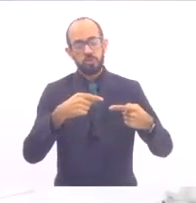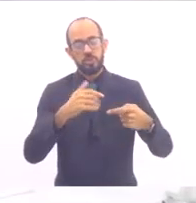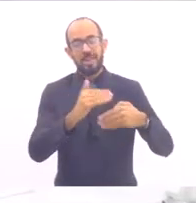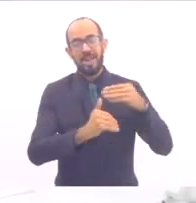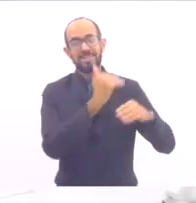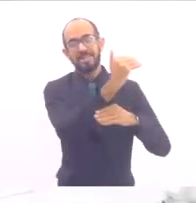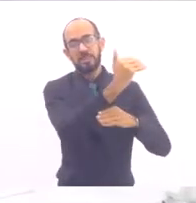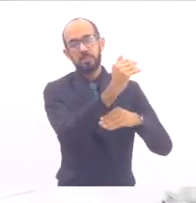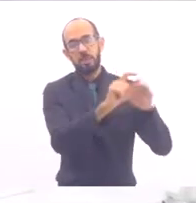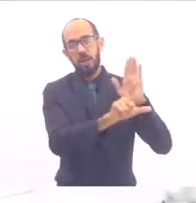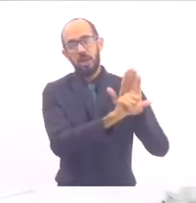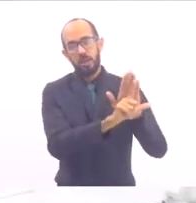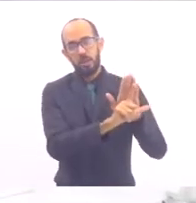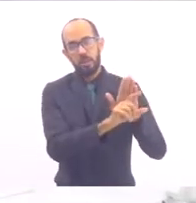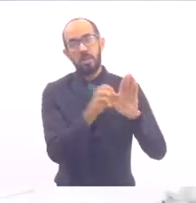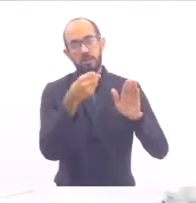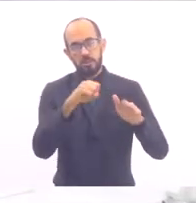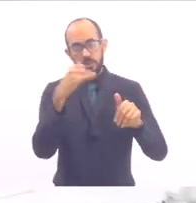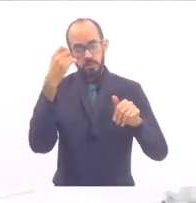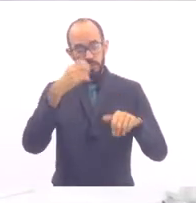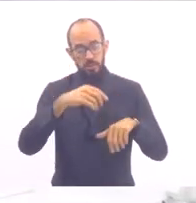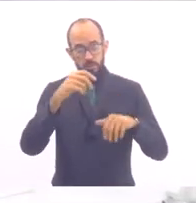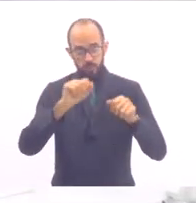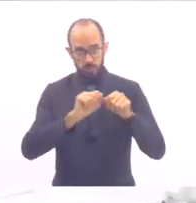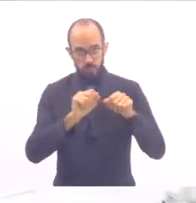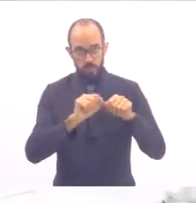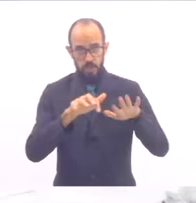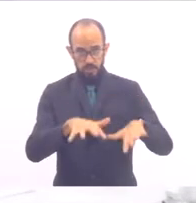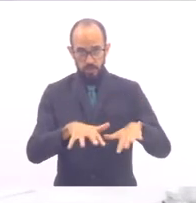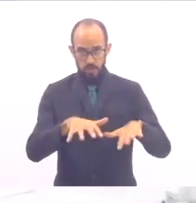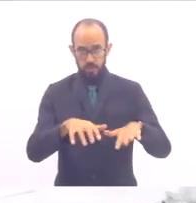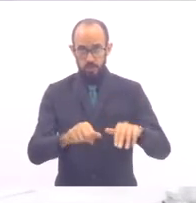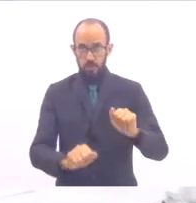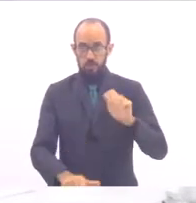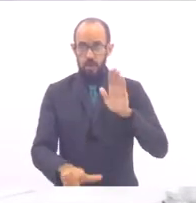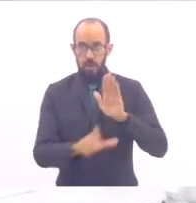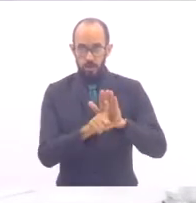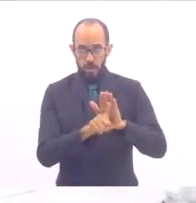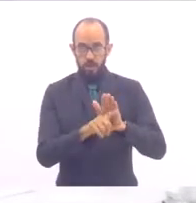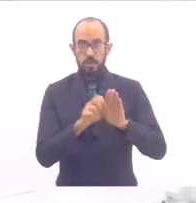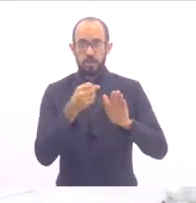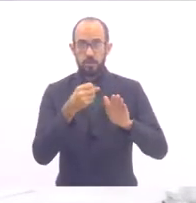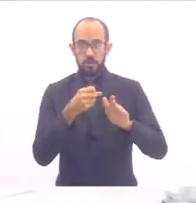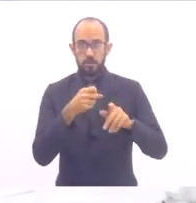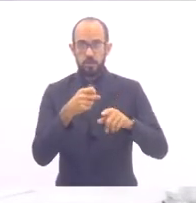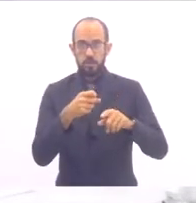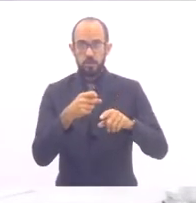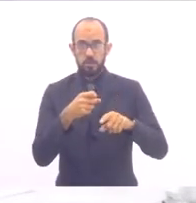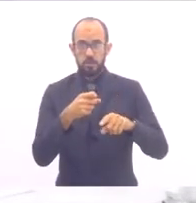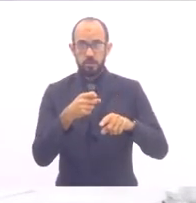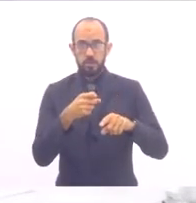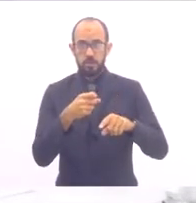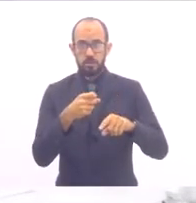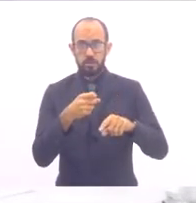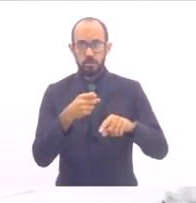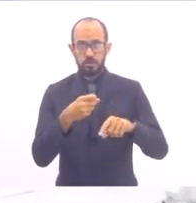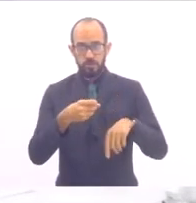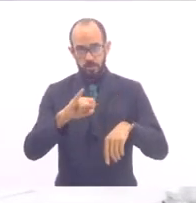incorreu num erro gravíssimo. Então, a lei, tendo sido, entre aspas,